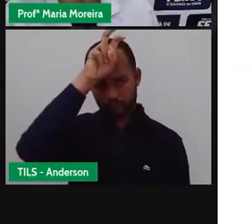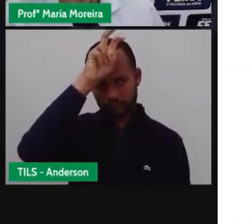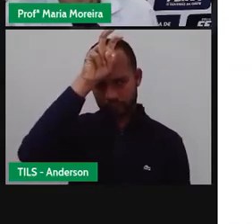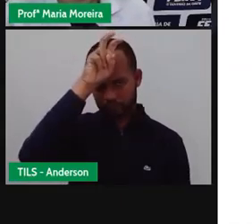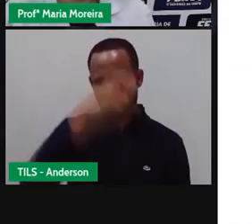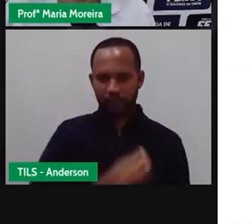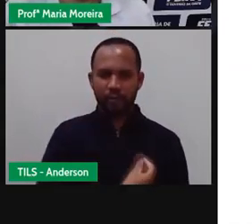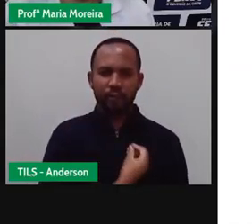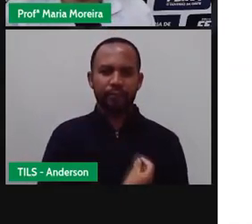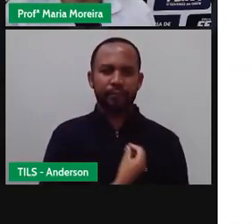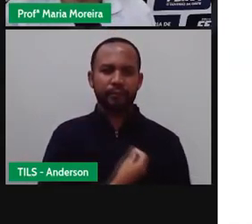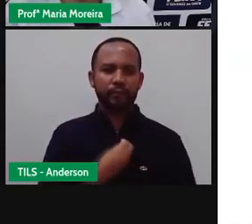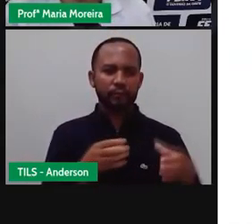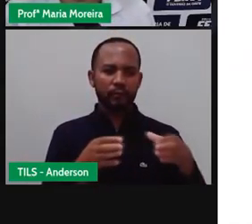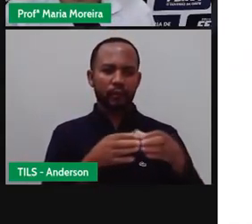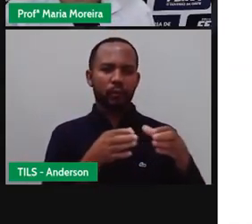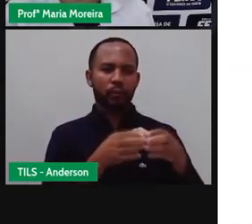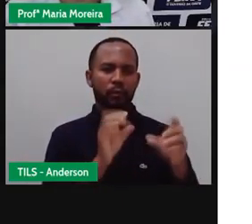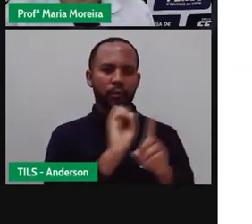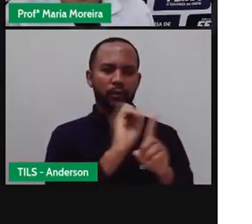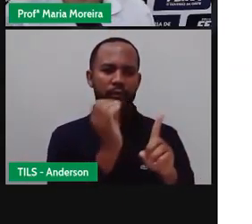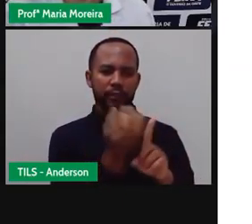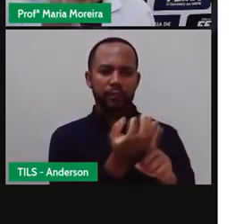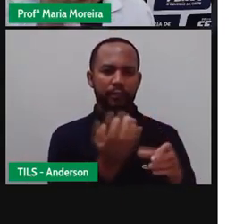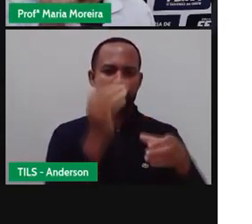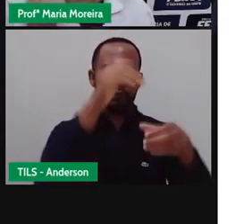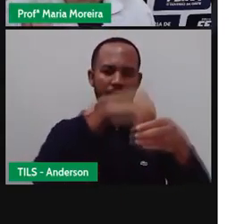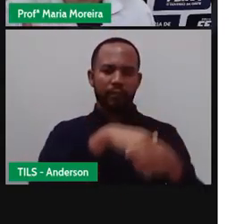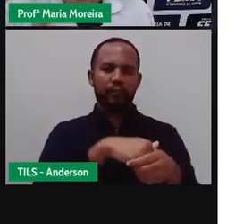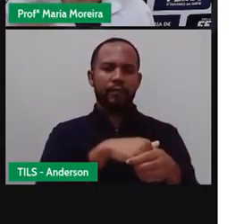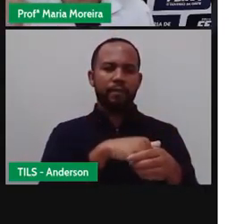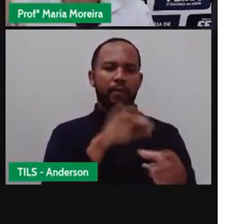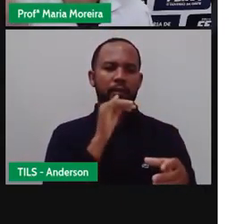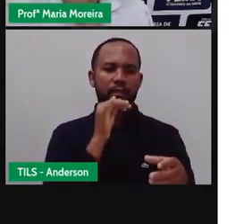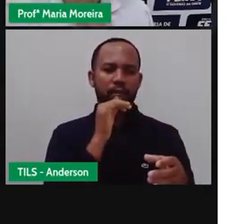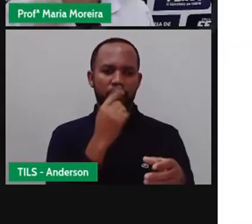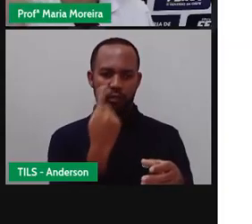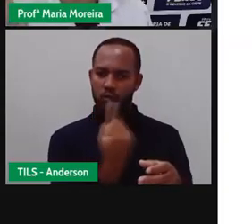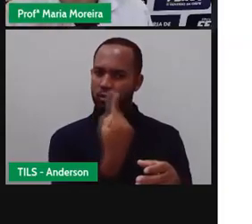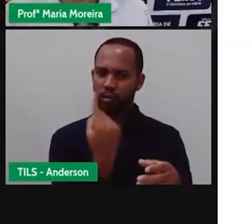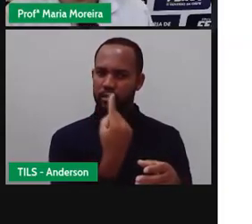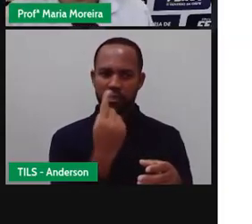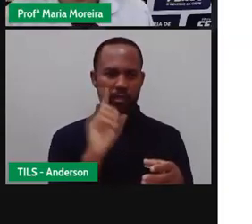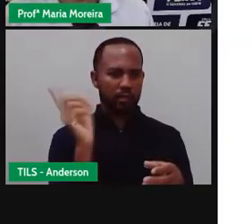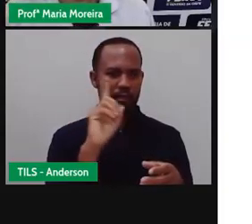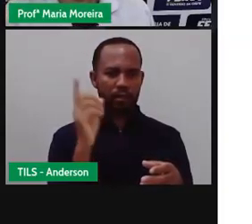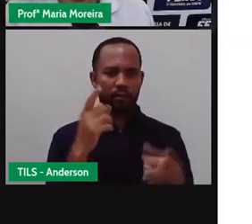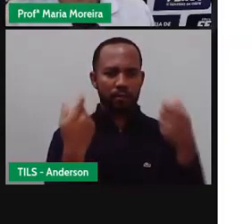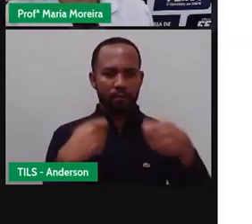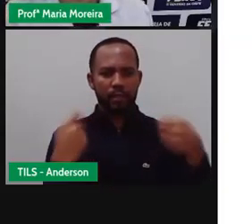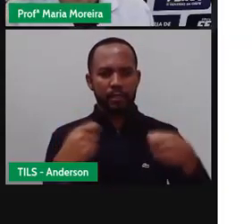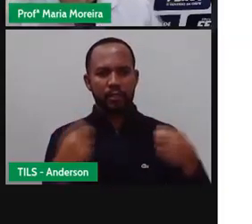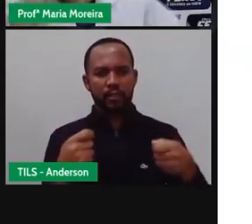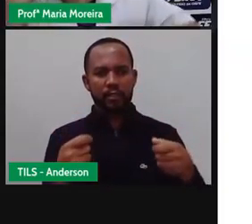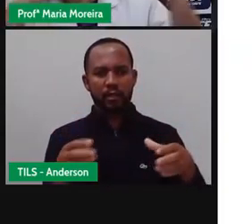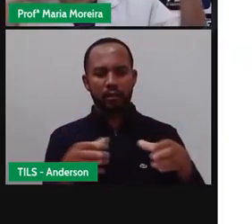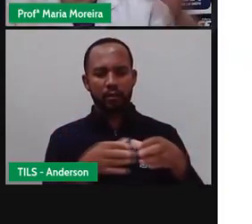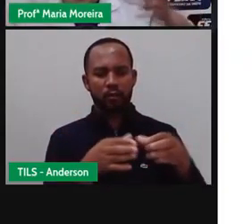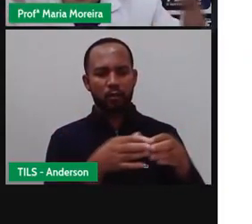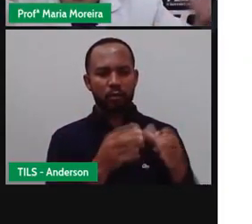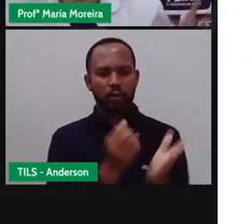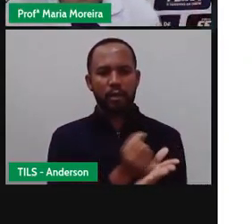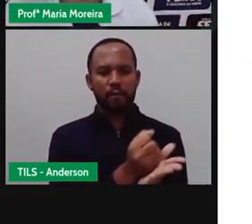em sociedade. O que é em sociedade? Elas não vivem sozinhas, elas precisam de outras, né, como apoio. E